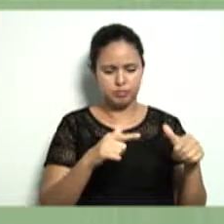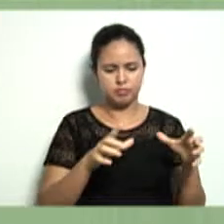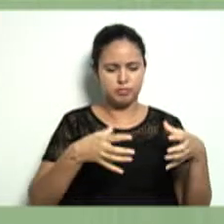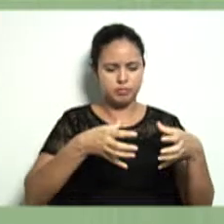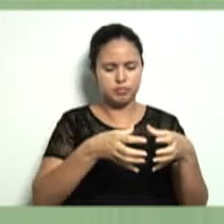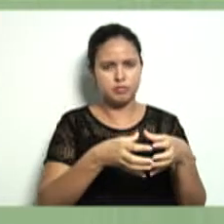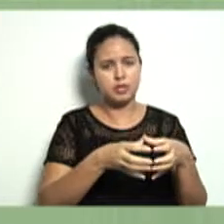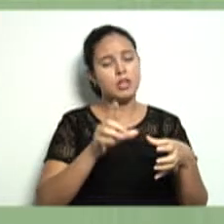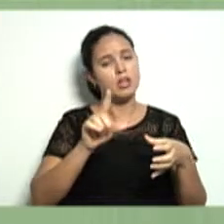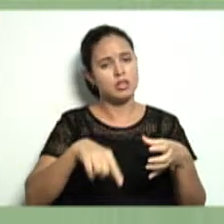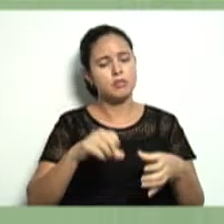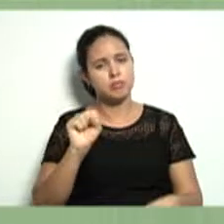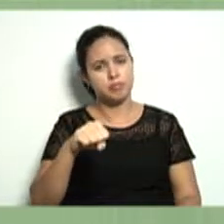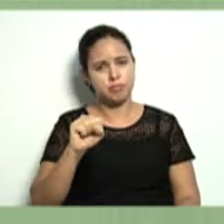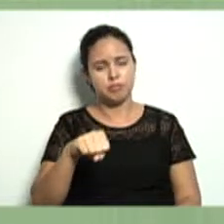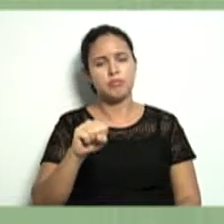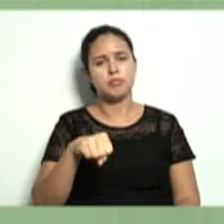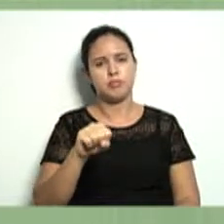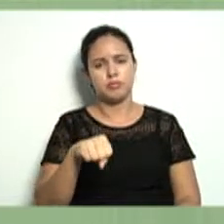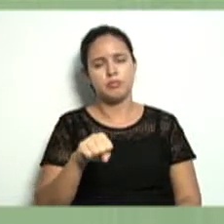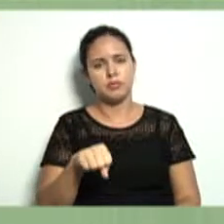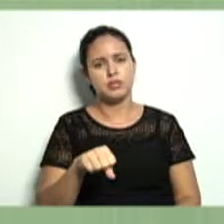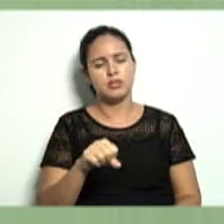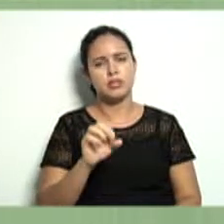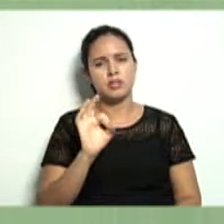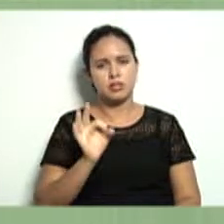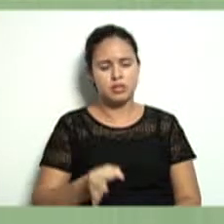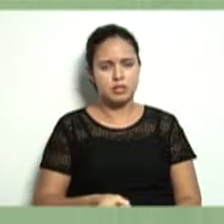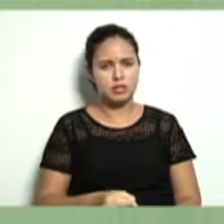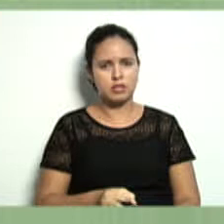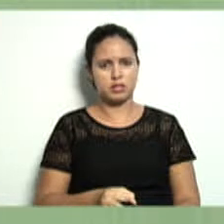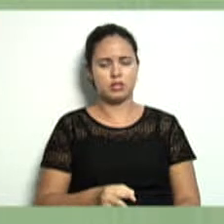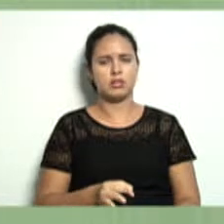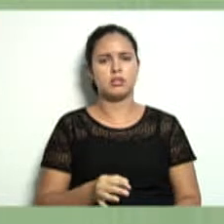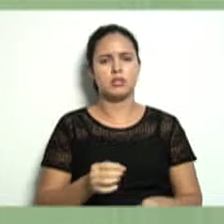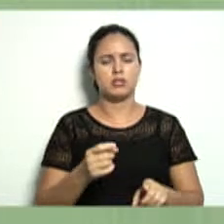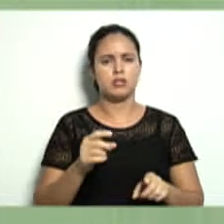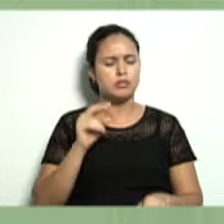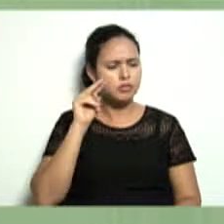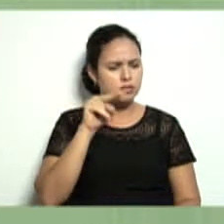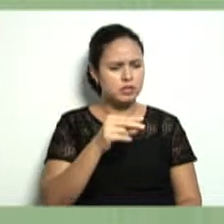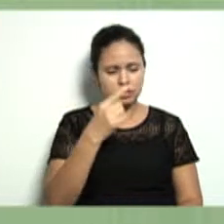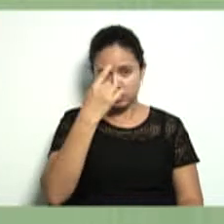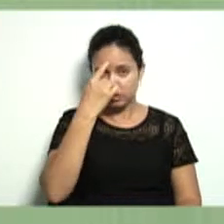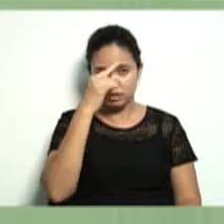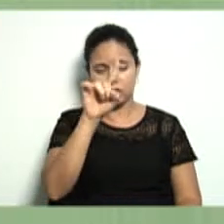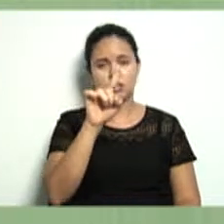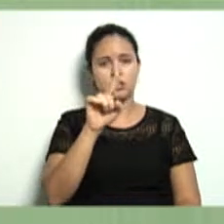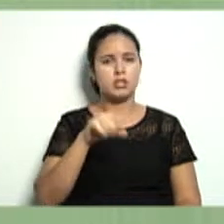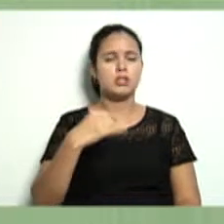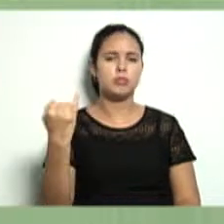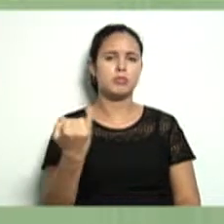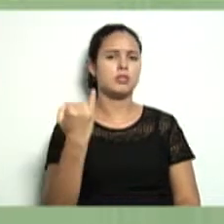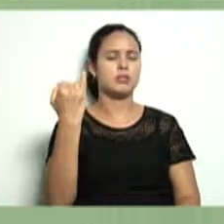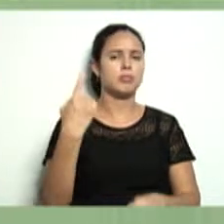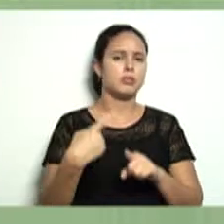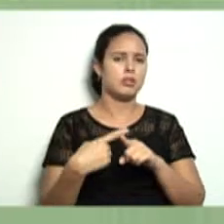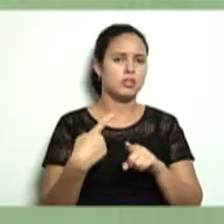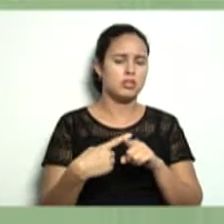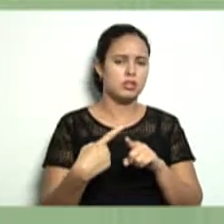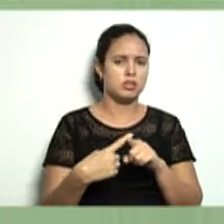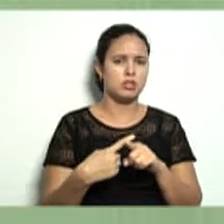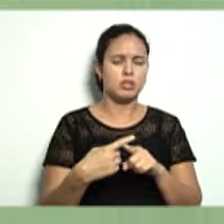mas é uma vantagem sim. Se a gente olhar aí, as ideias, elas são importantes, porque quando a gente só tem